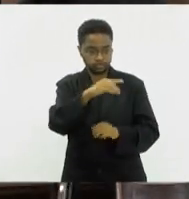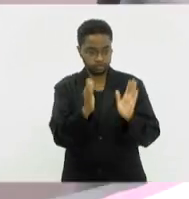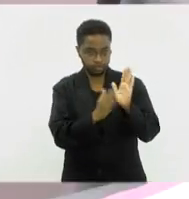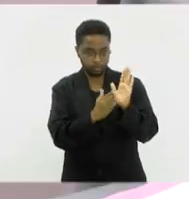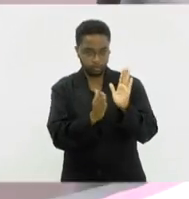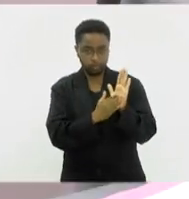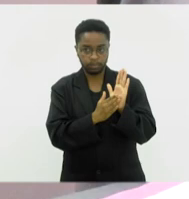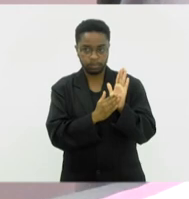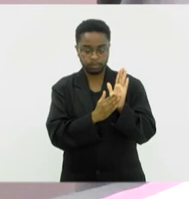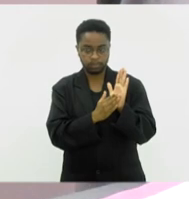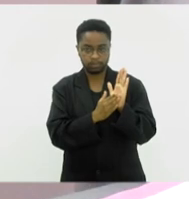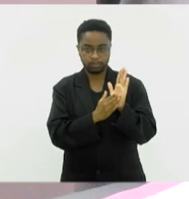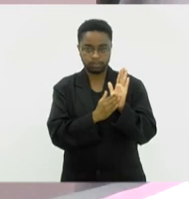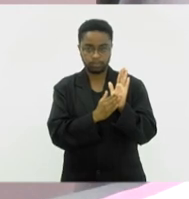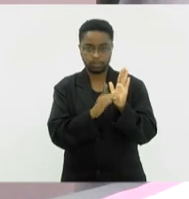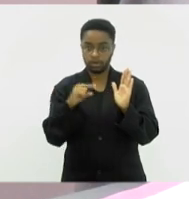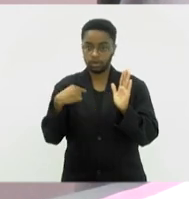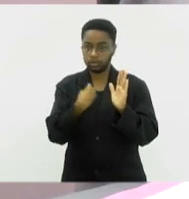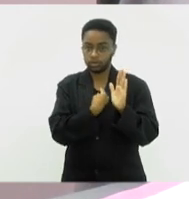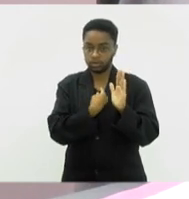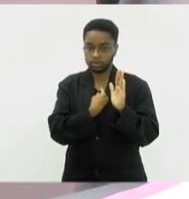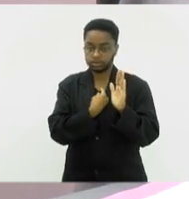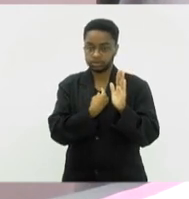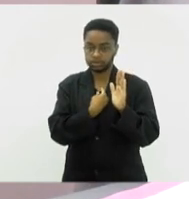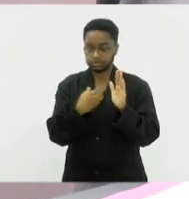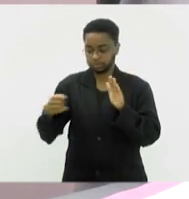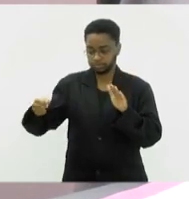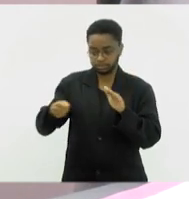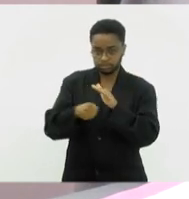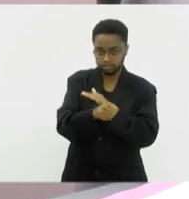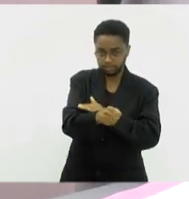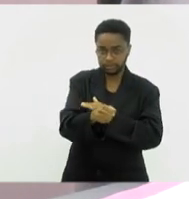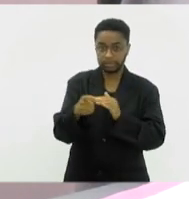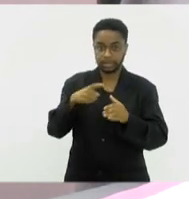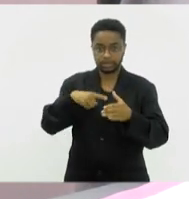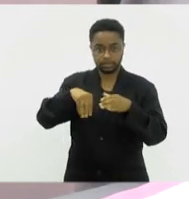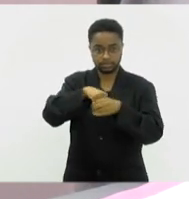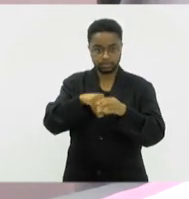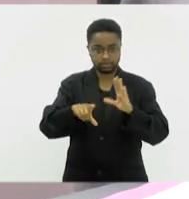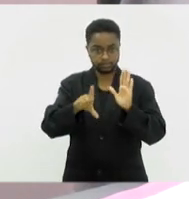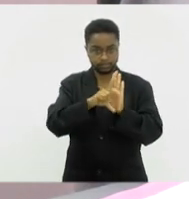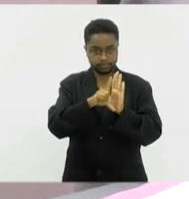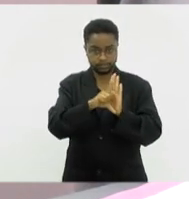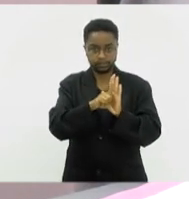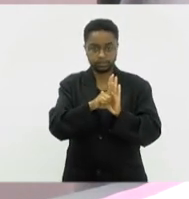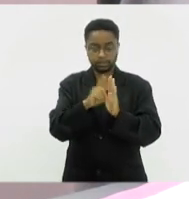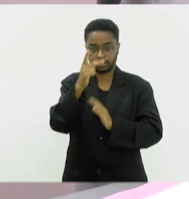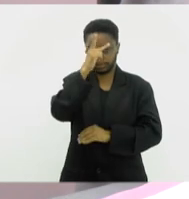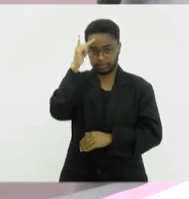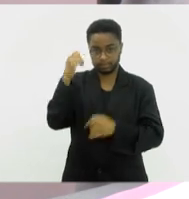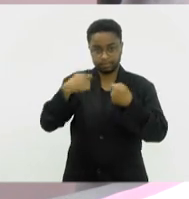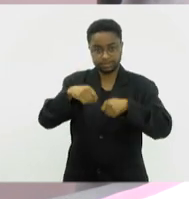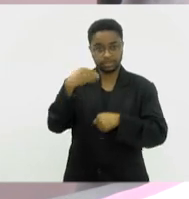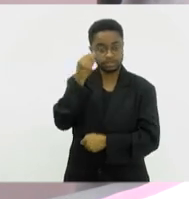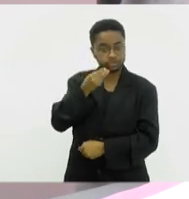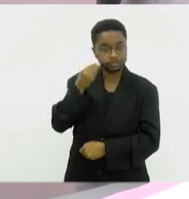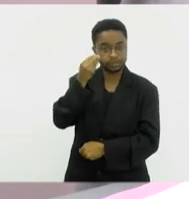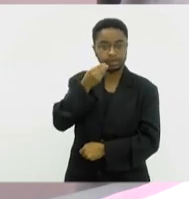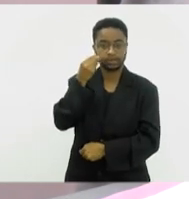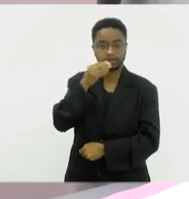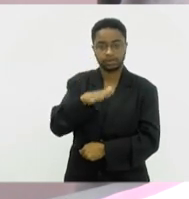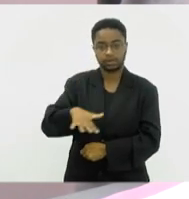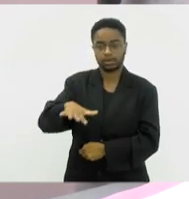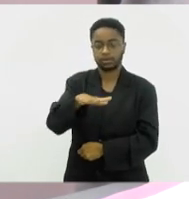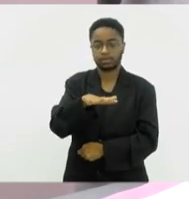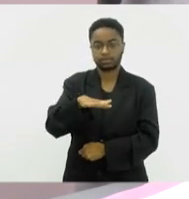que a gente traga ao mecanismo que pressupõe na lei que a pessoa tenha experiência no